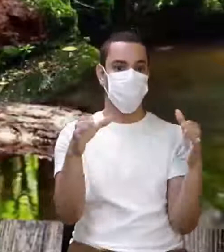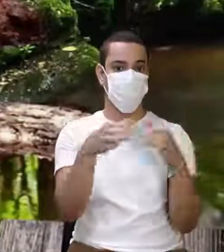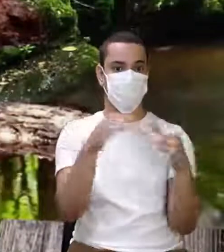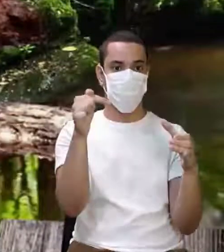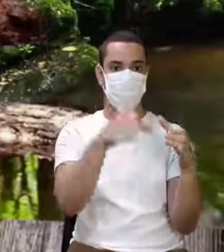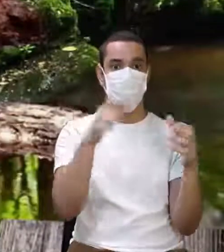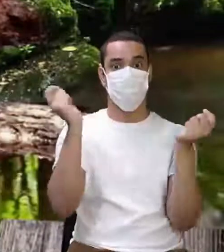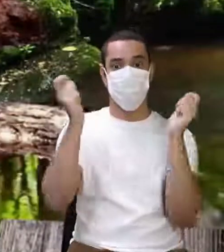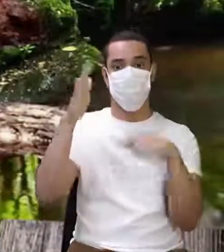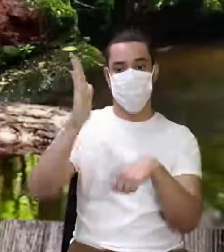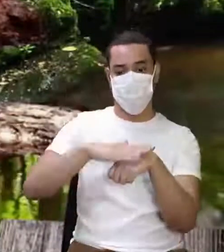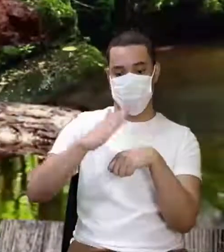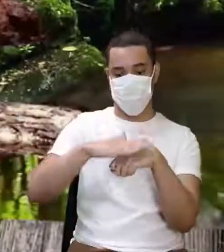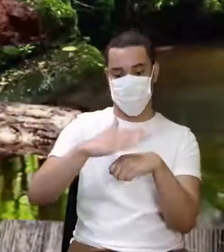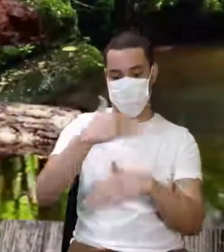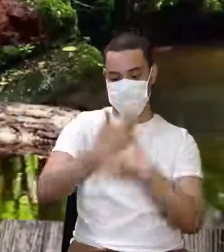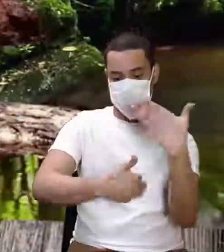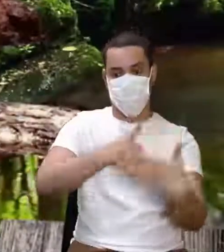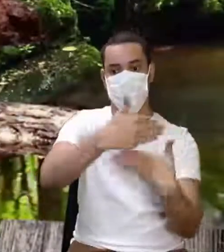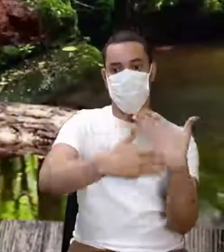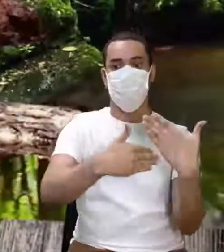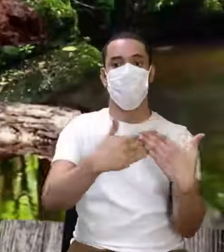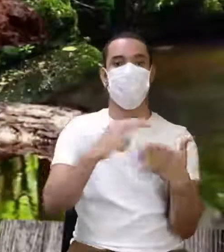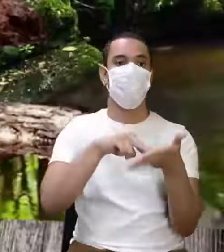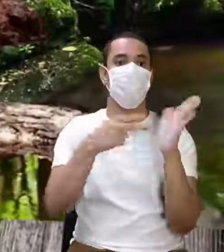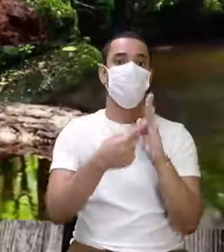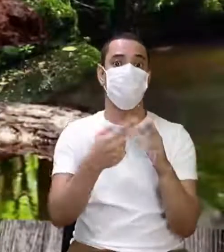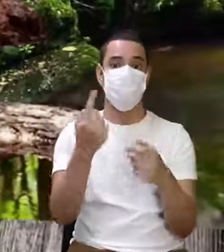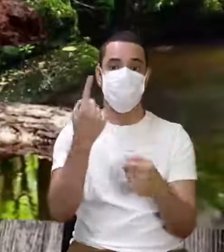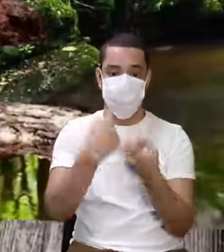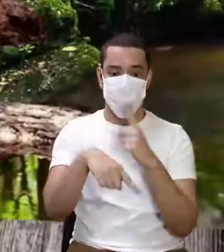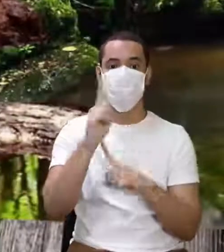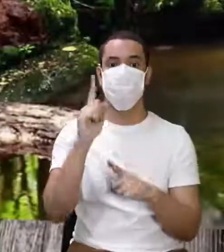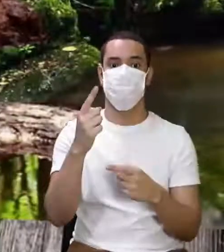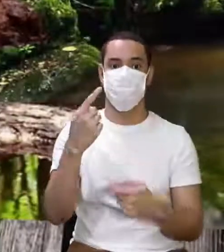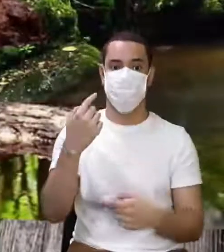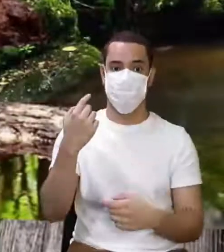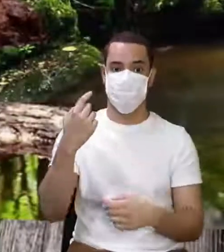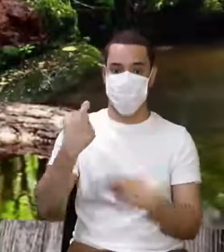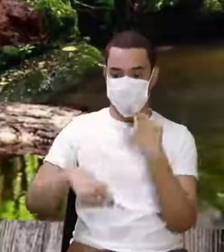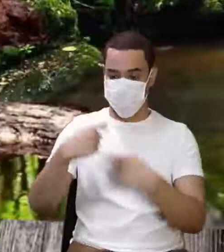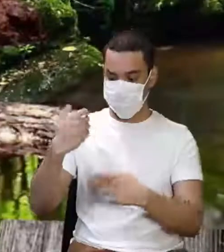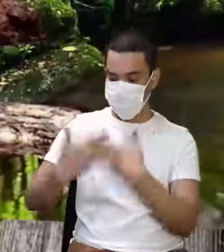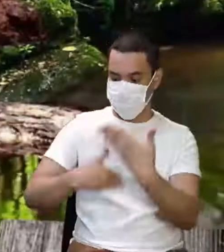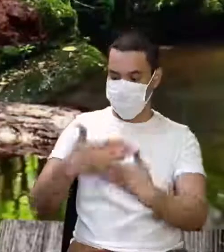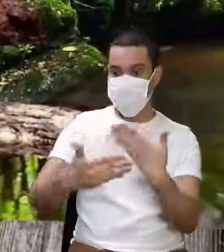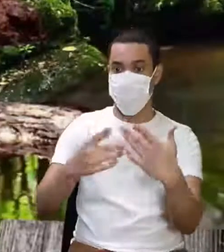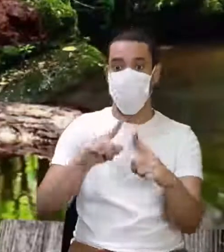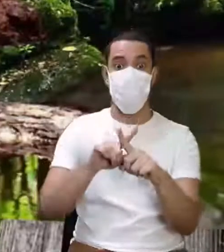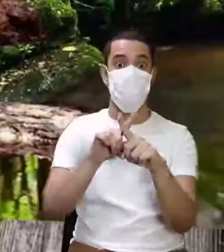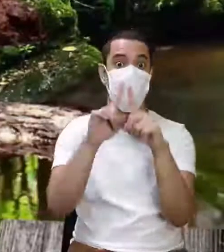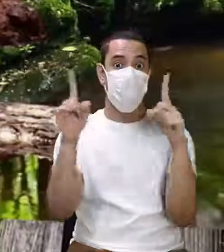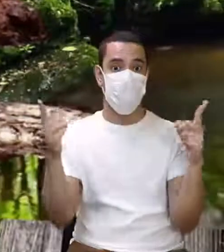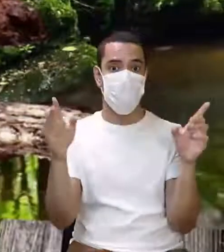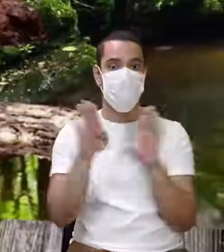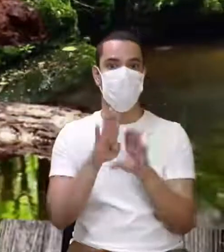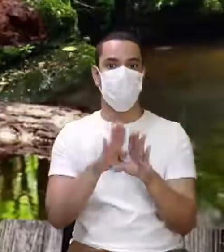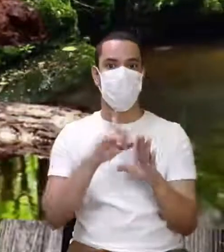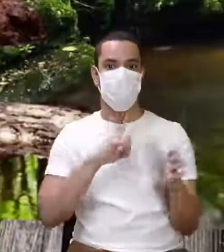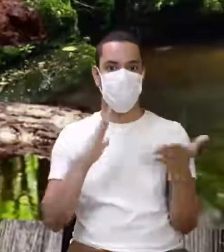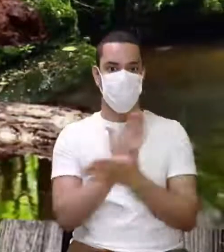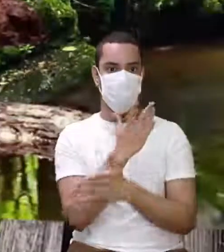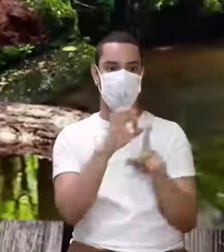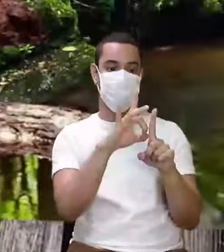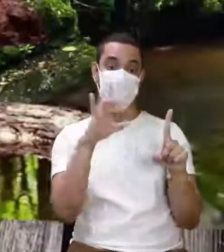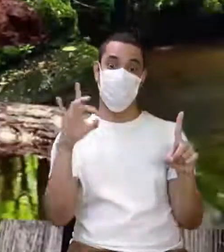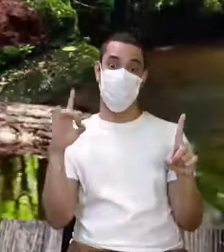têm potencial para se reproduzirem, mas vai existir mecanismos de isolamento,